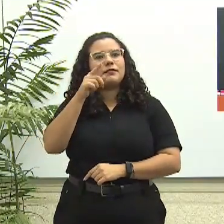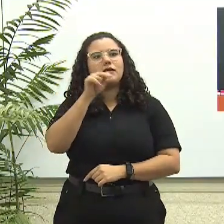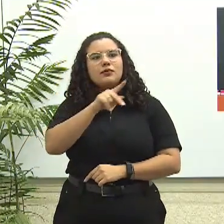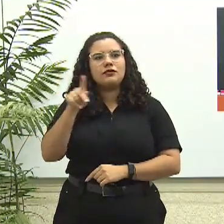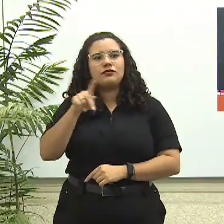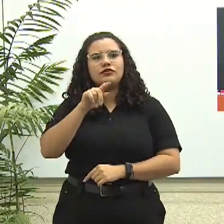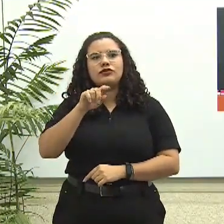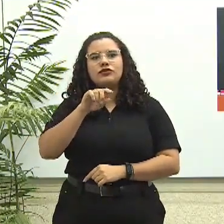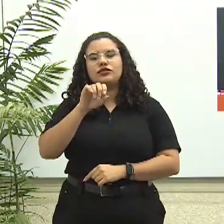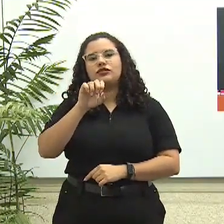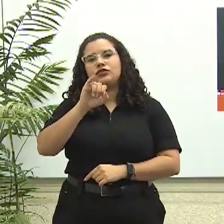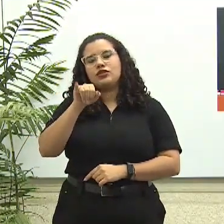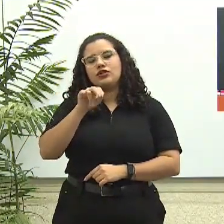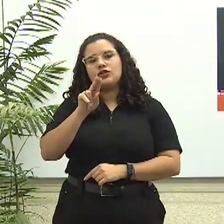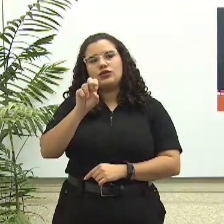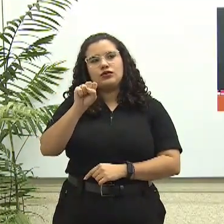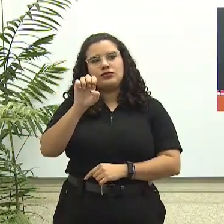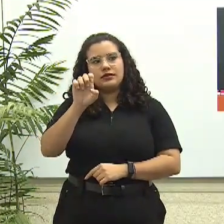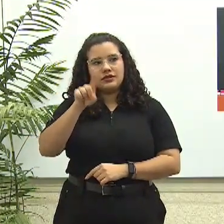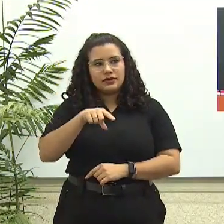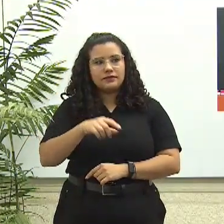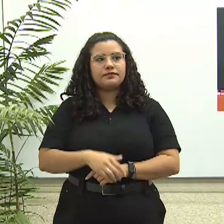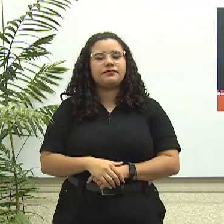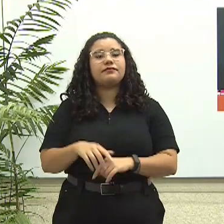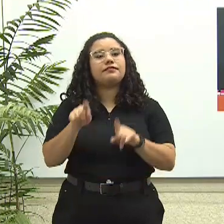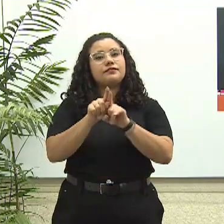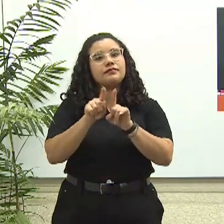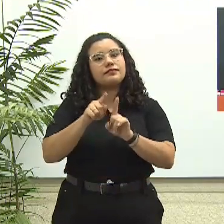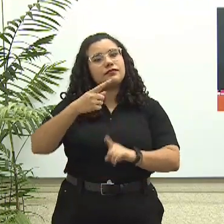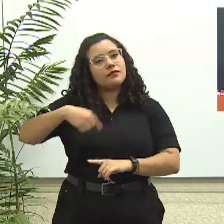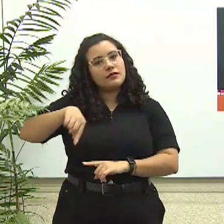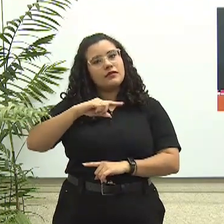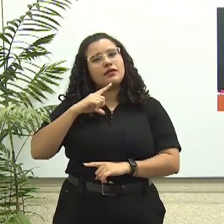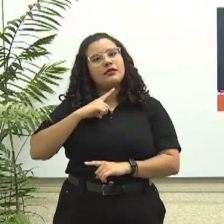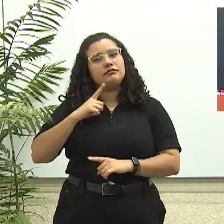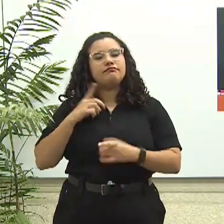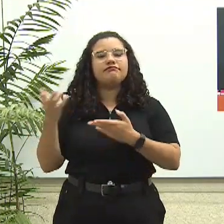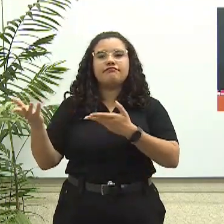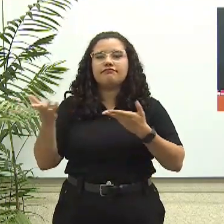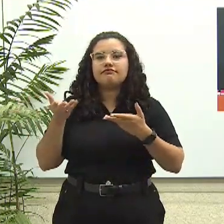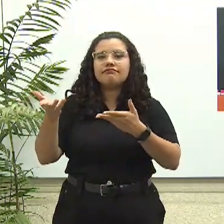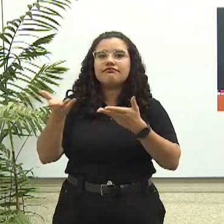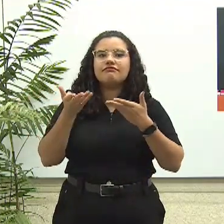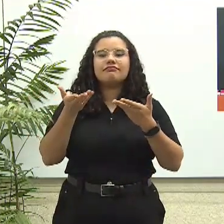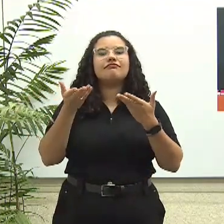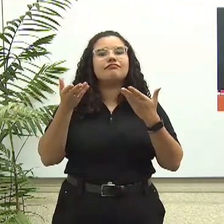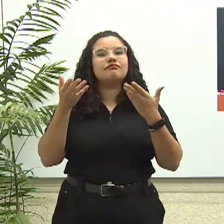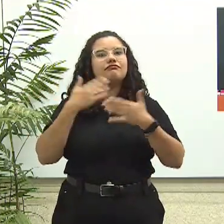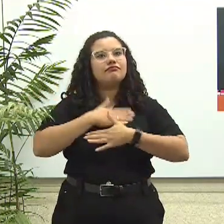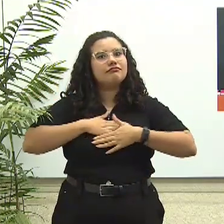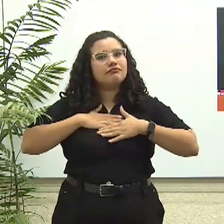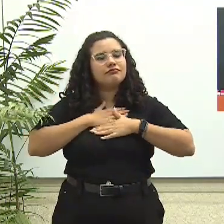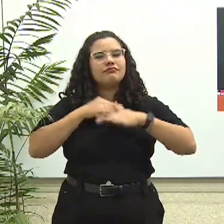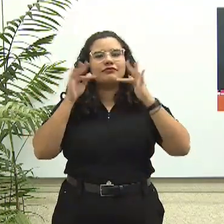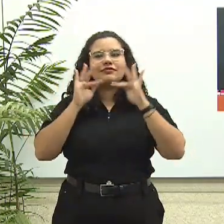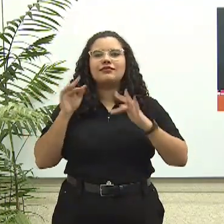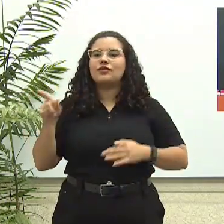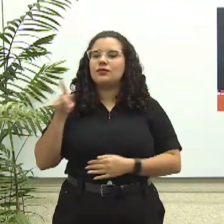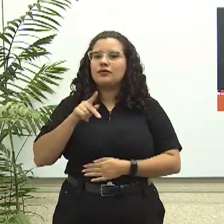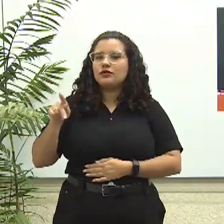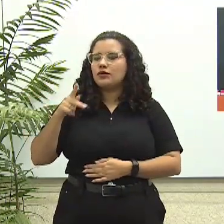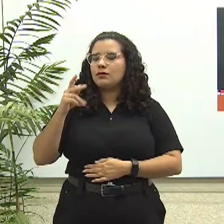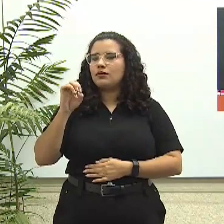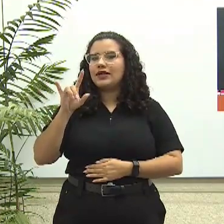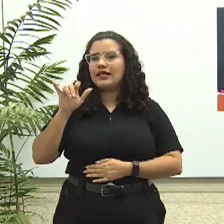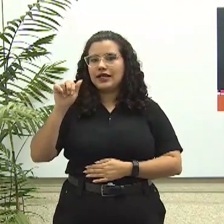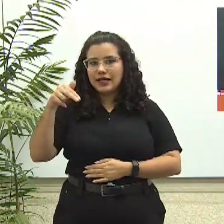José arbex e estamos também recepcionando com muita alegria né a professora Poliana